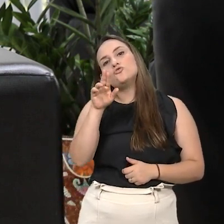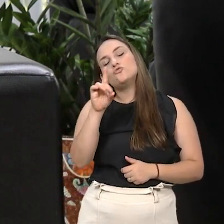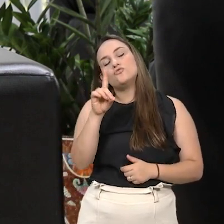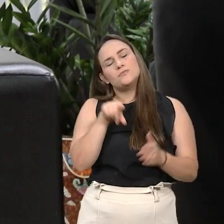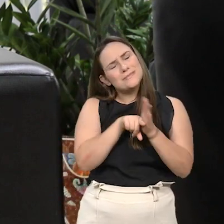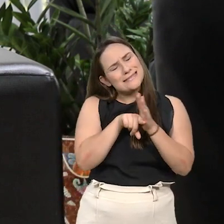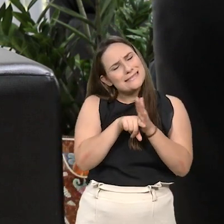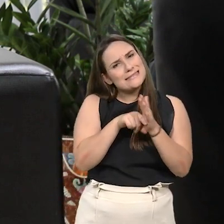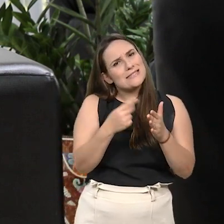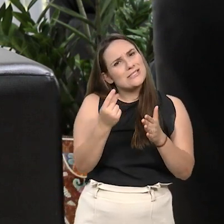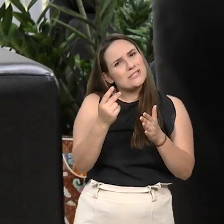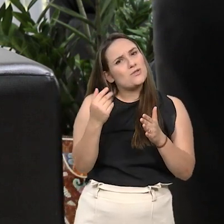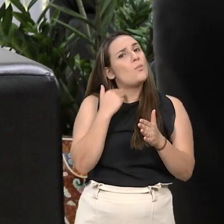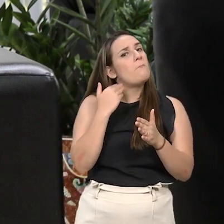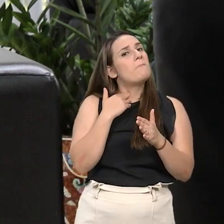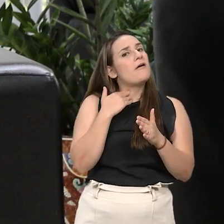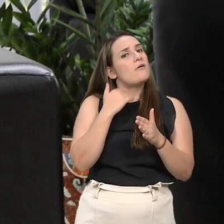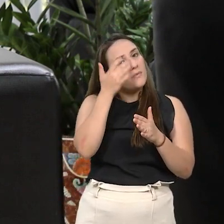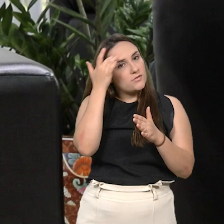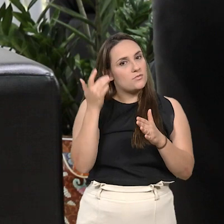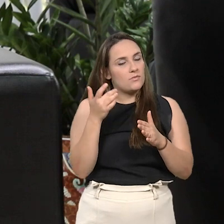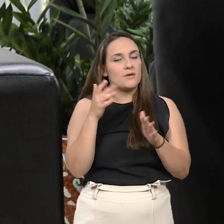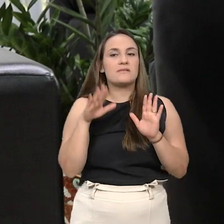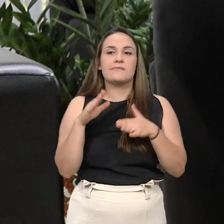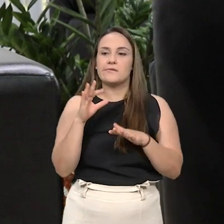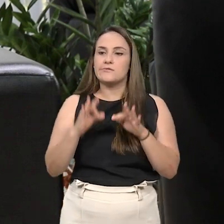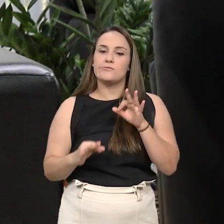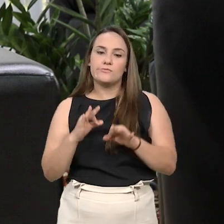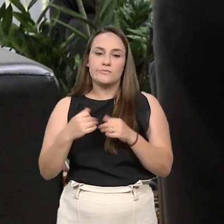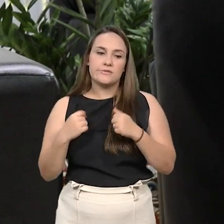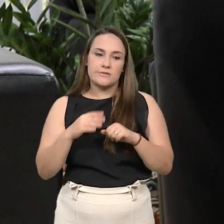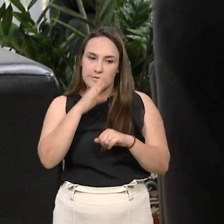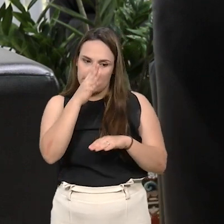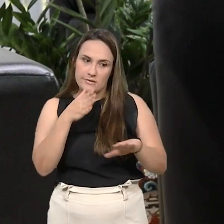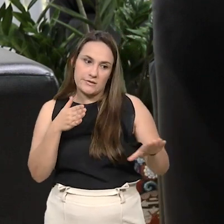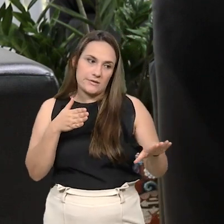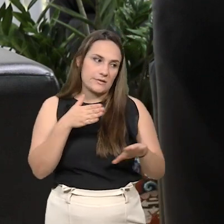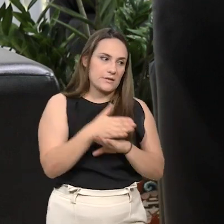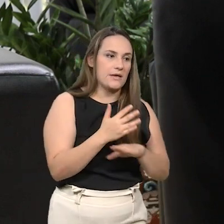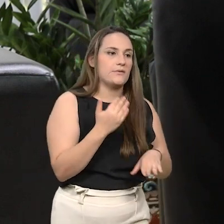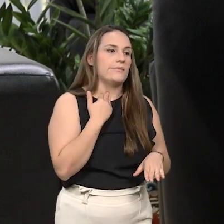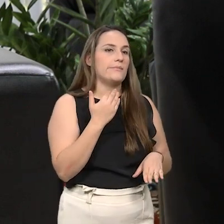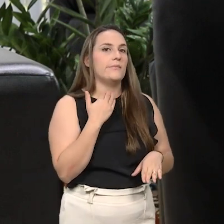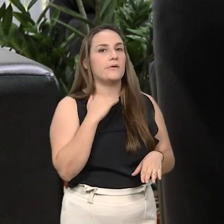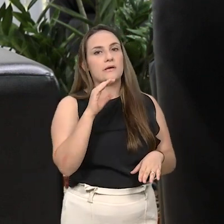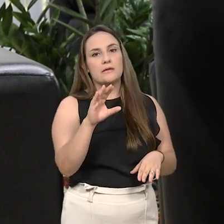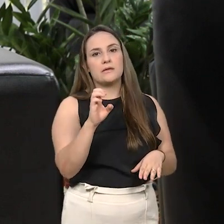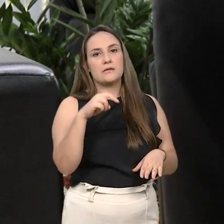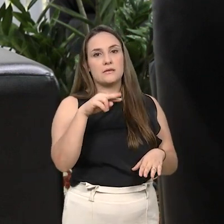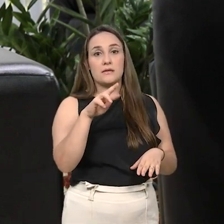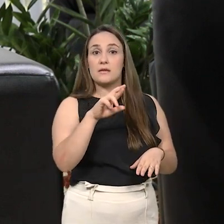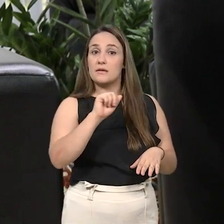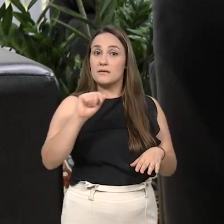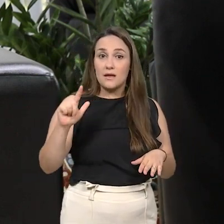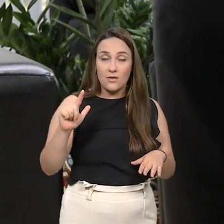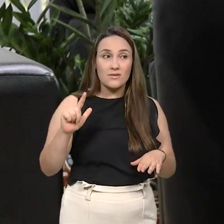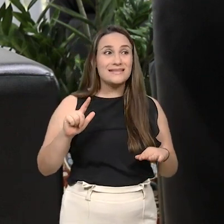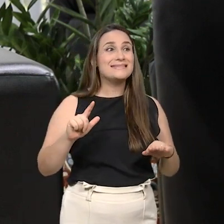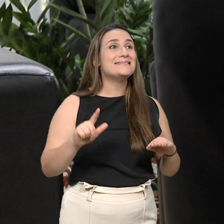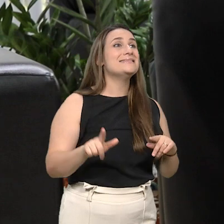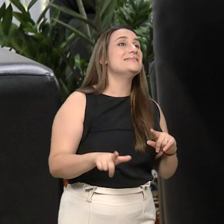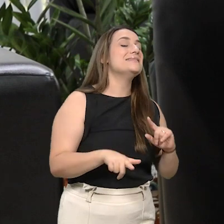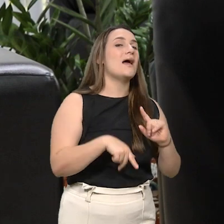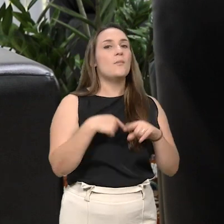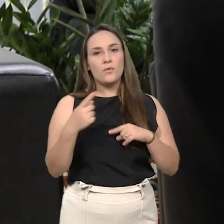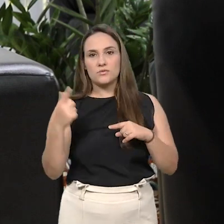devedor, o magistrado tem que entrar no site do Banco Central, fazer uma série de atos burocráticos. Pois